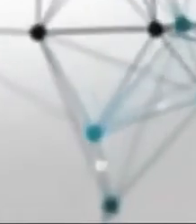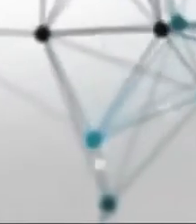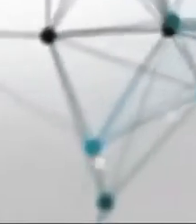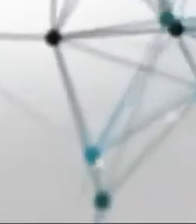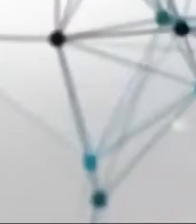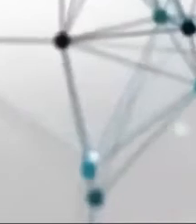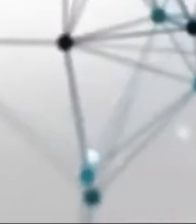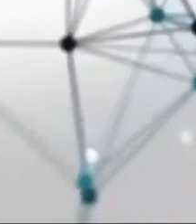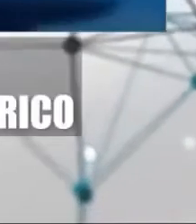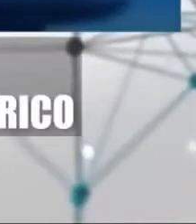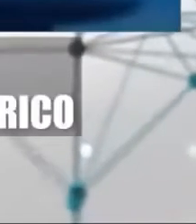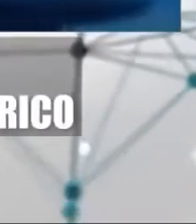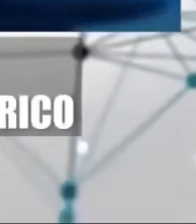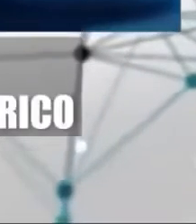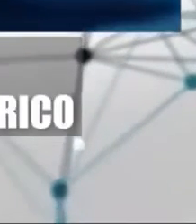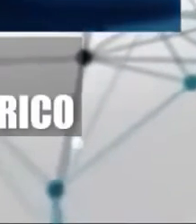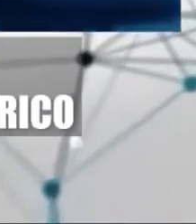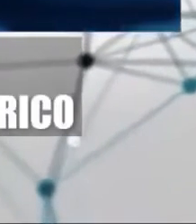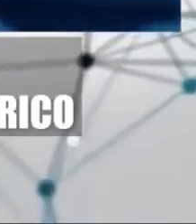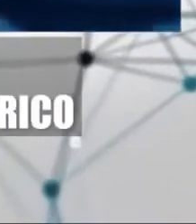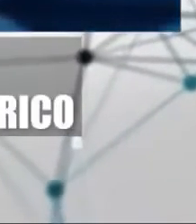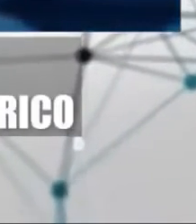E aí